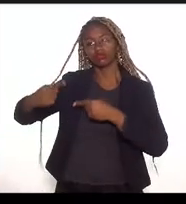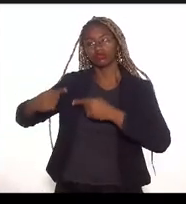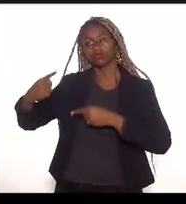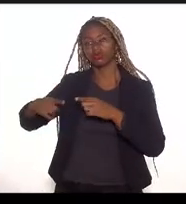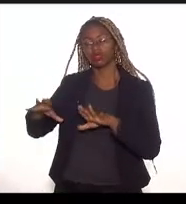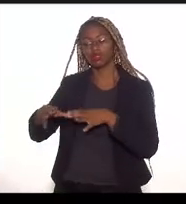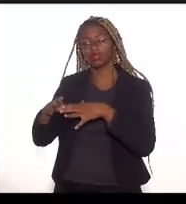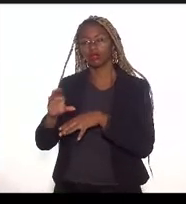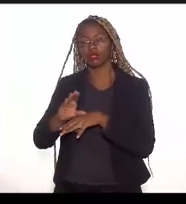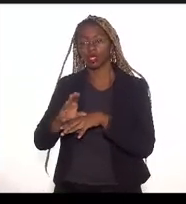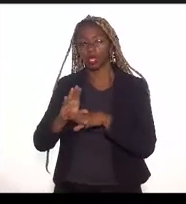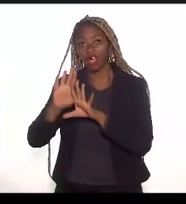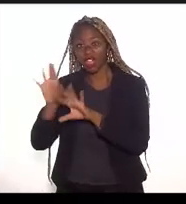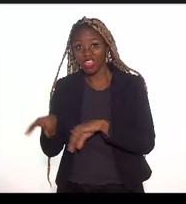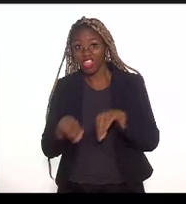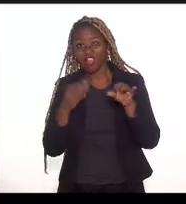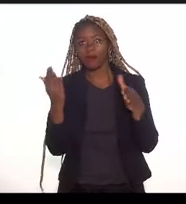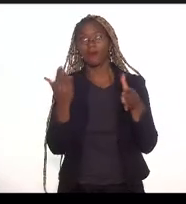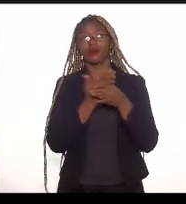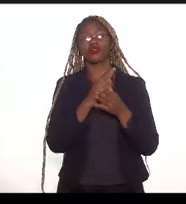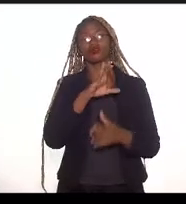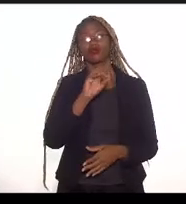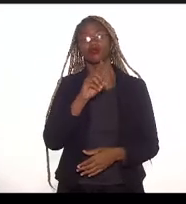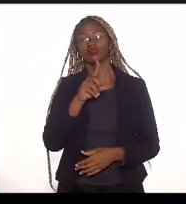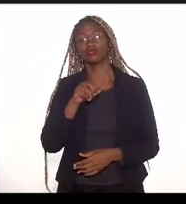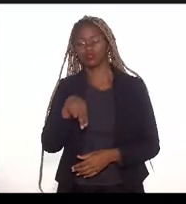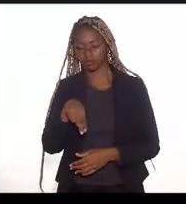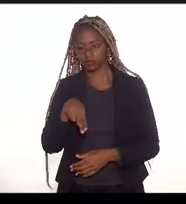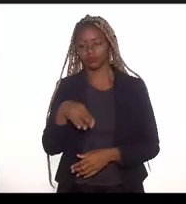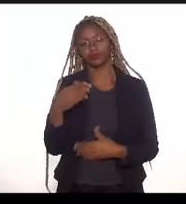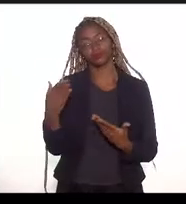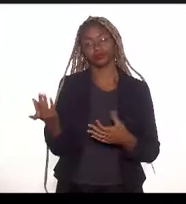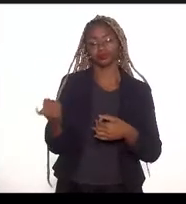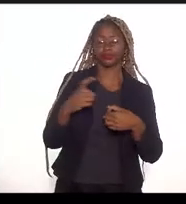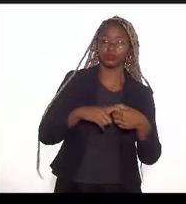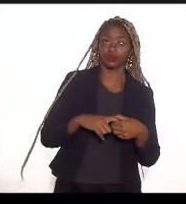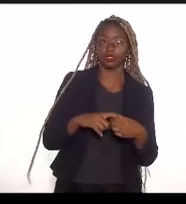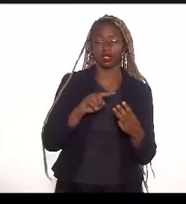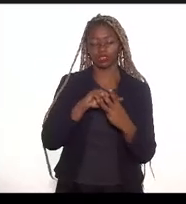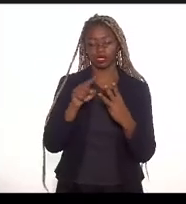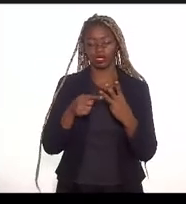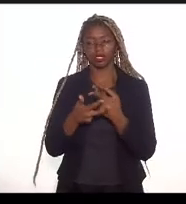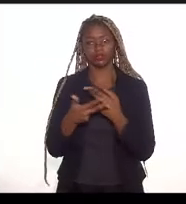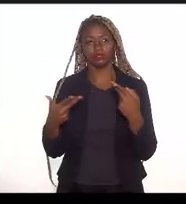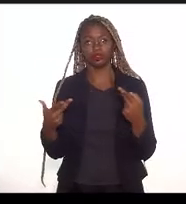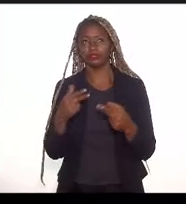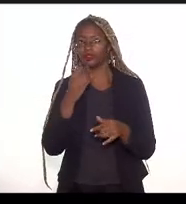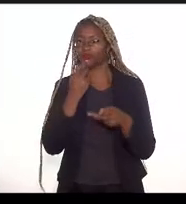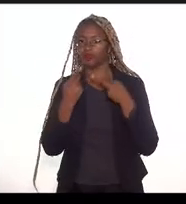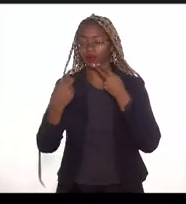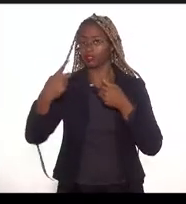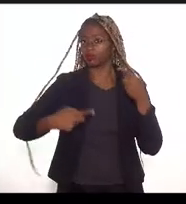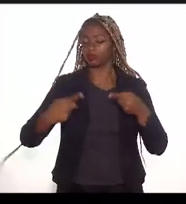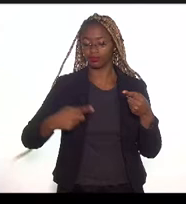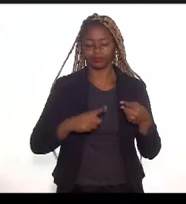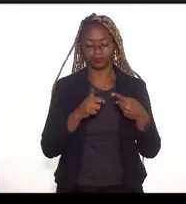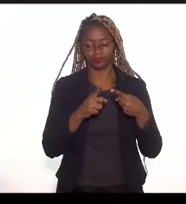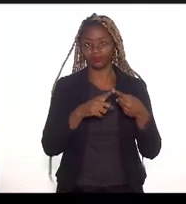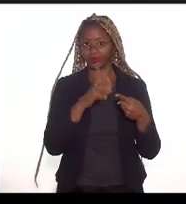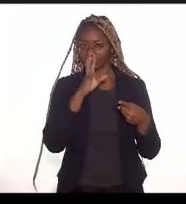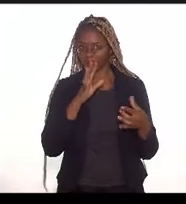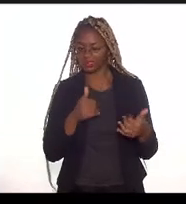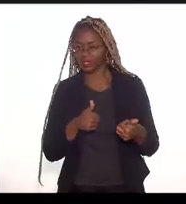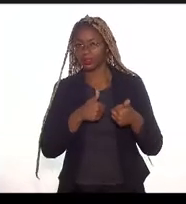para a Codim. Nesse retorno, focamos em três pontos. Um, o acompanhamento das contrapartidas, como